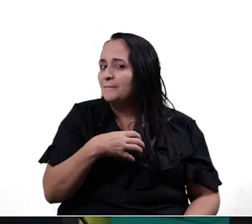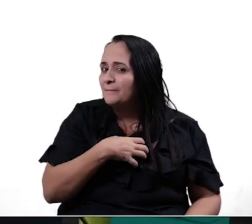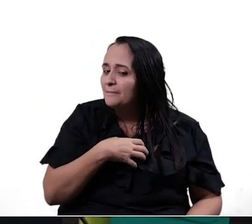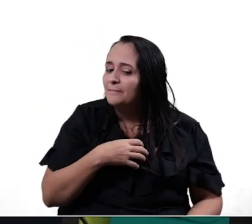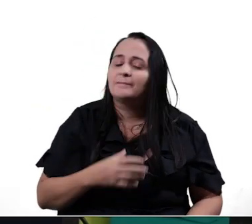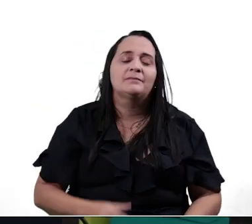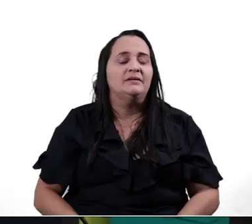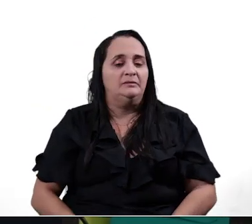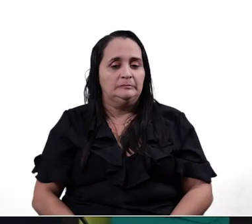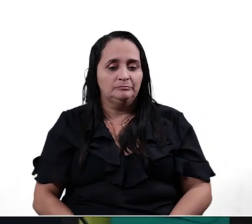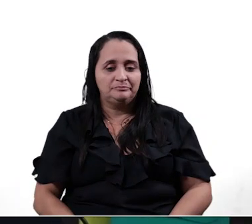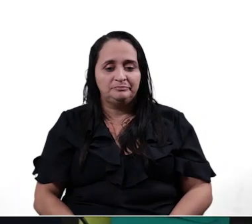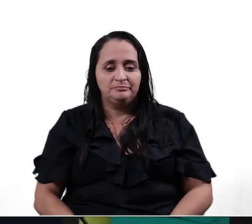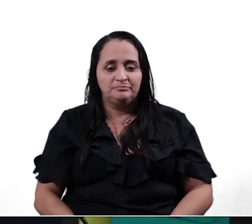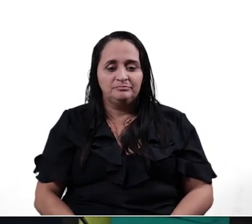Então,